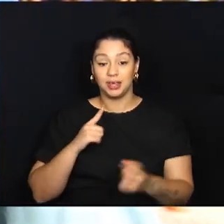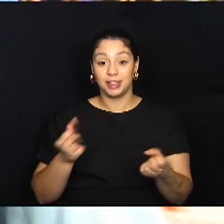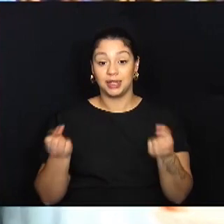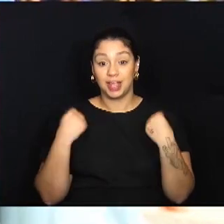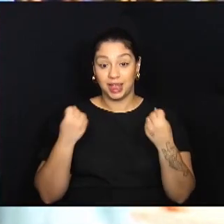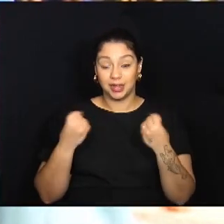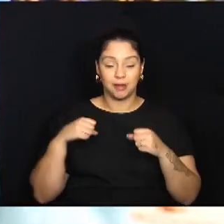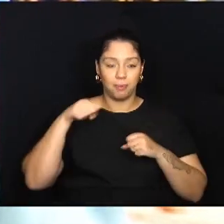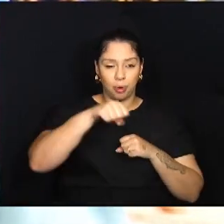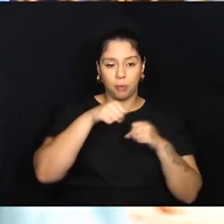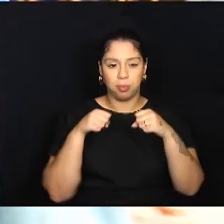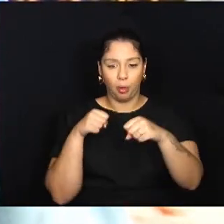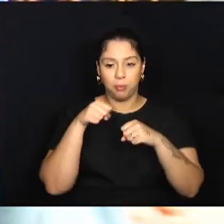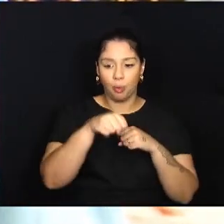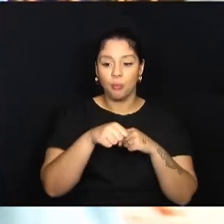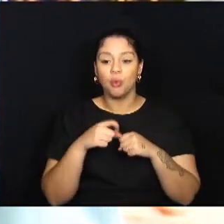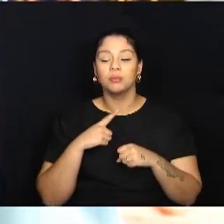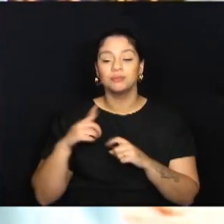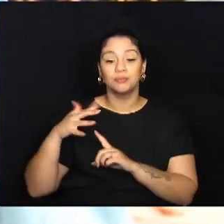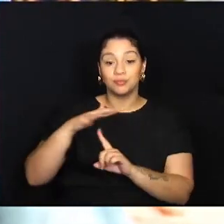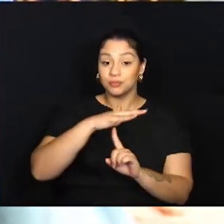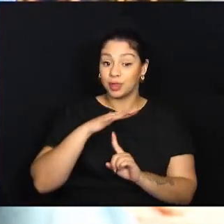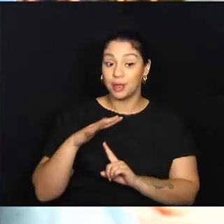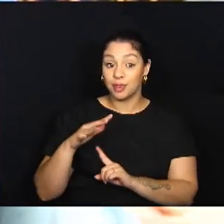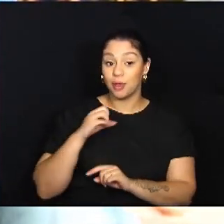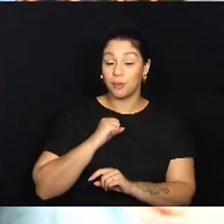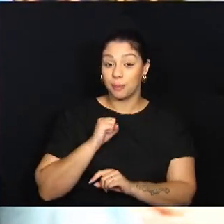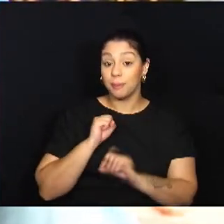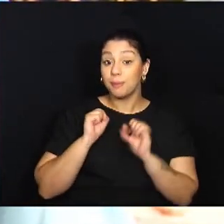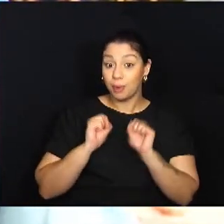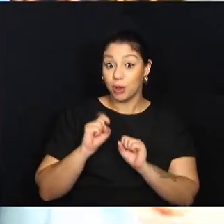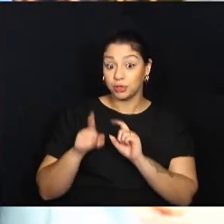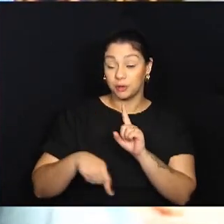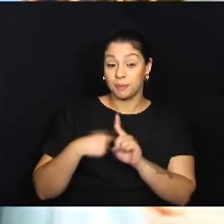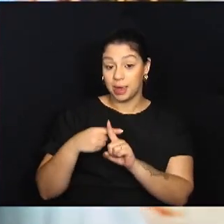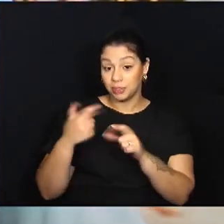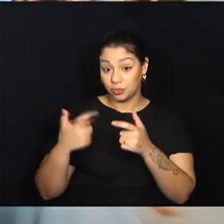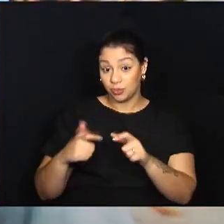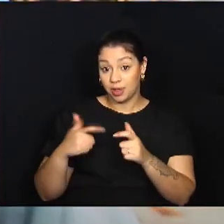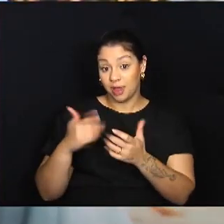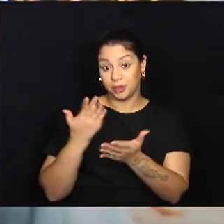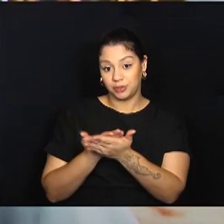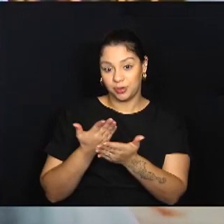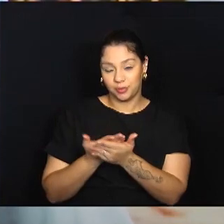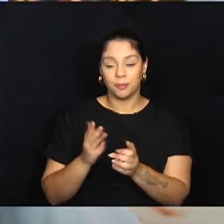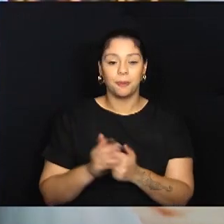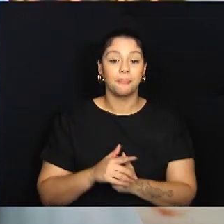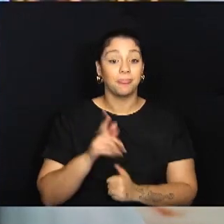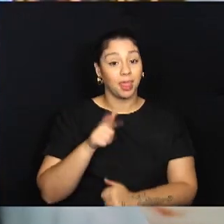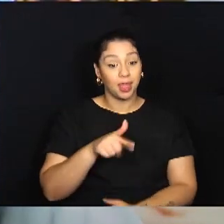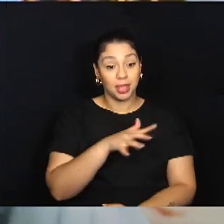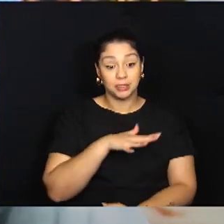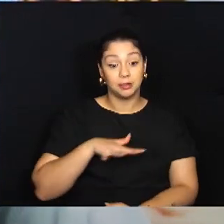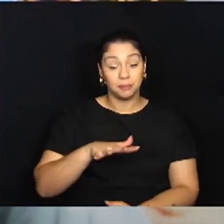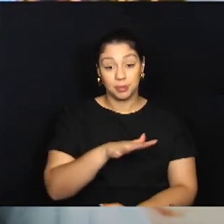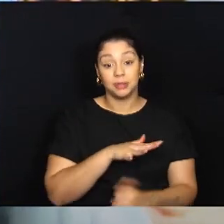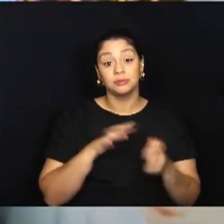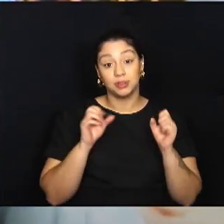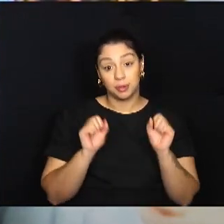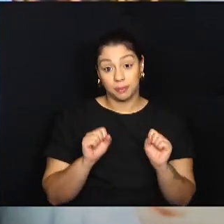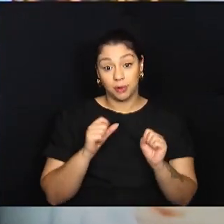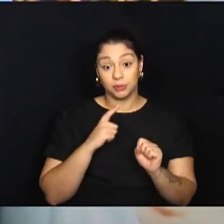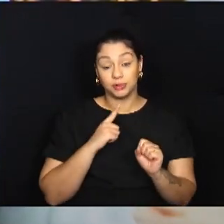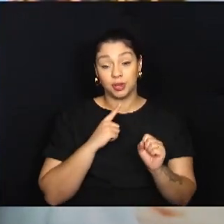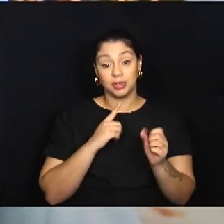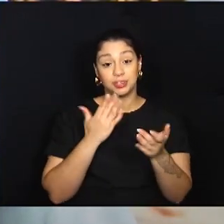bairro, a praça revitalizada pode servir como mais um ambiente de aulas. Um espaço aí que a gente pode dar aulas